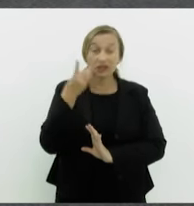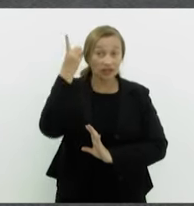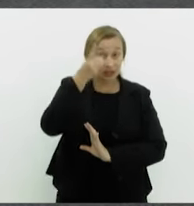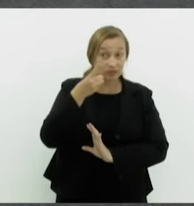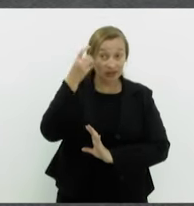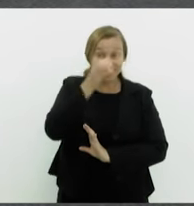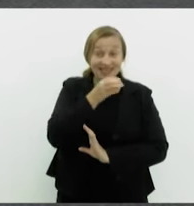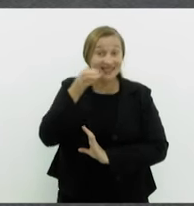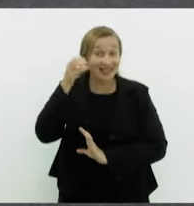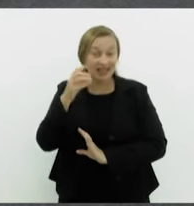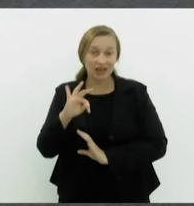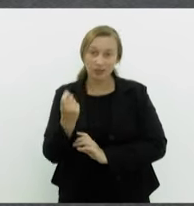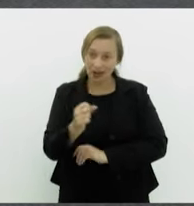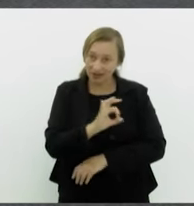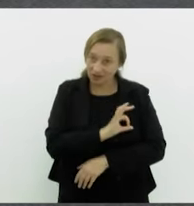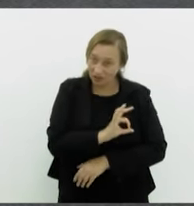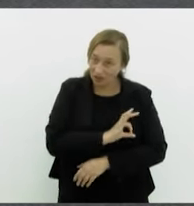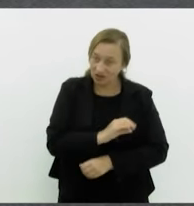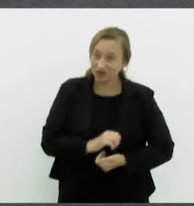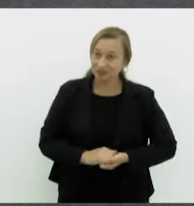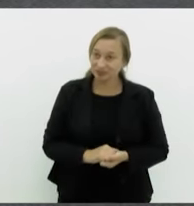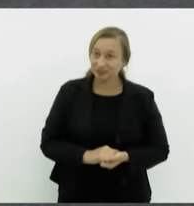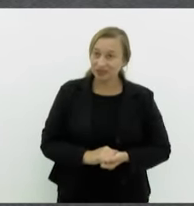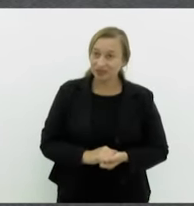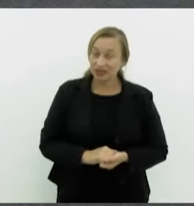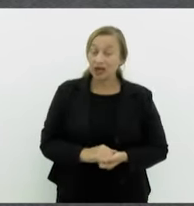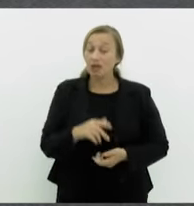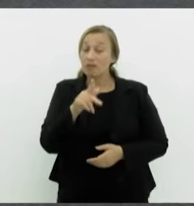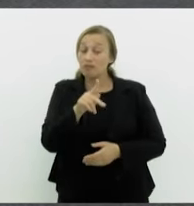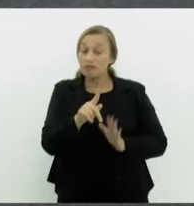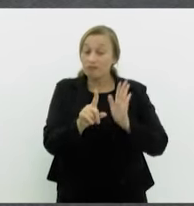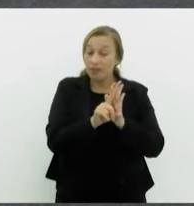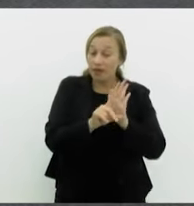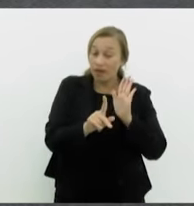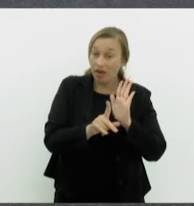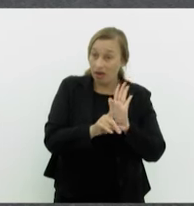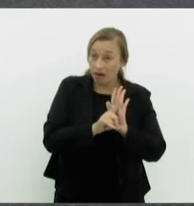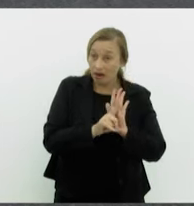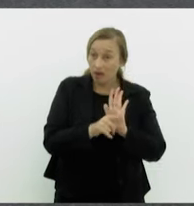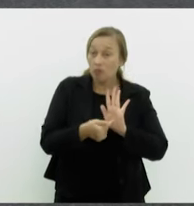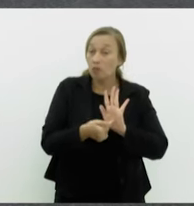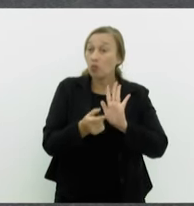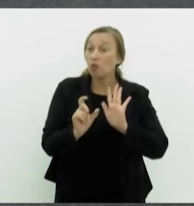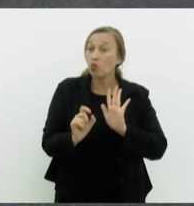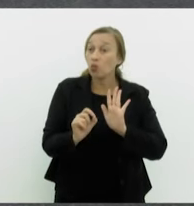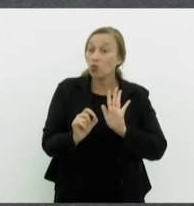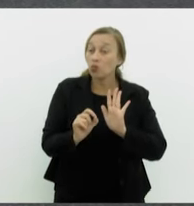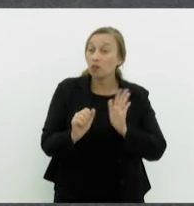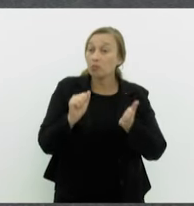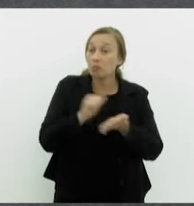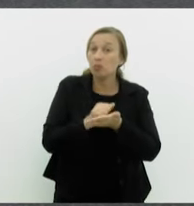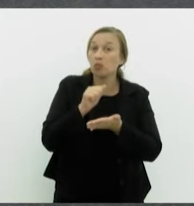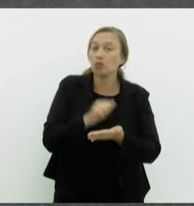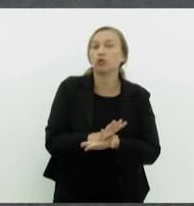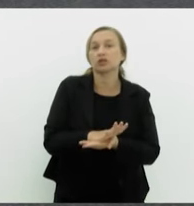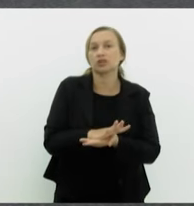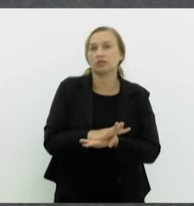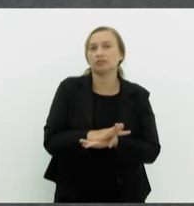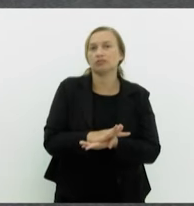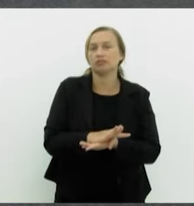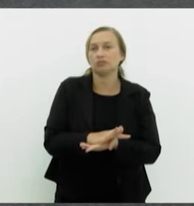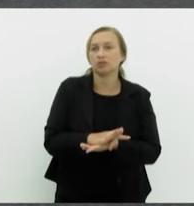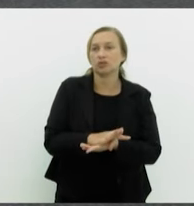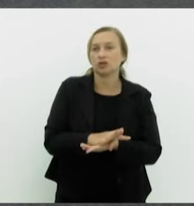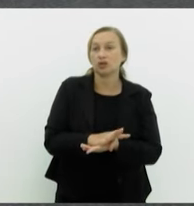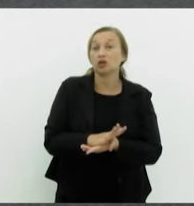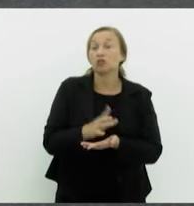Célia Jordão e Marta Rocha. Esse PL estabelece multa indenizatória